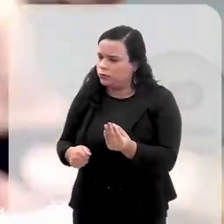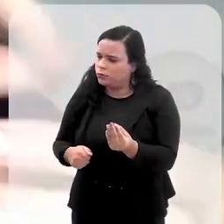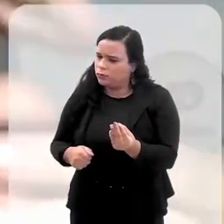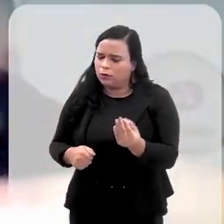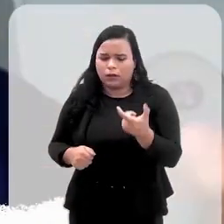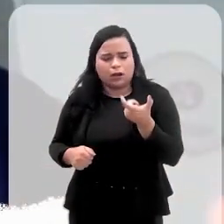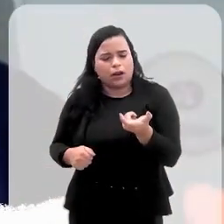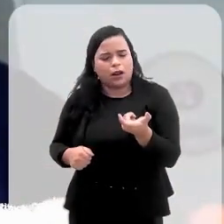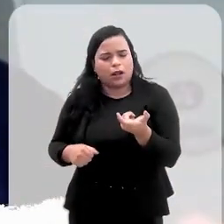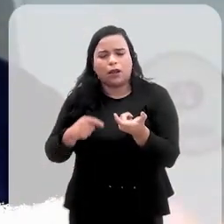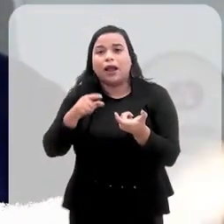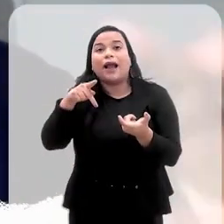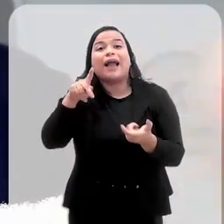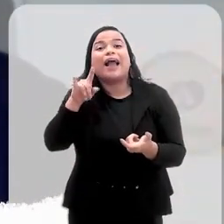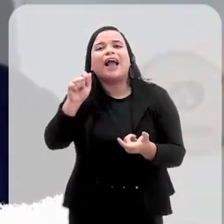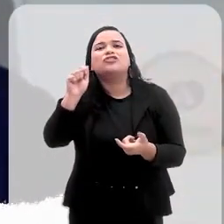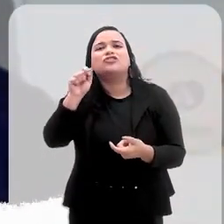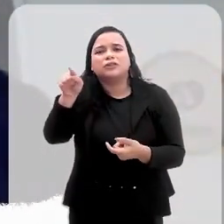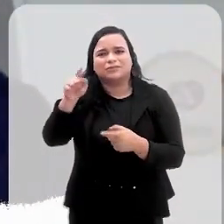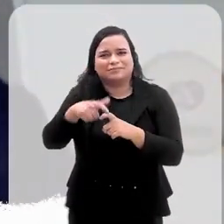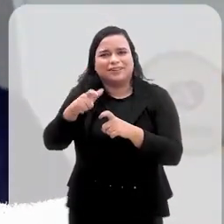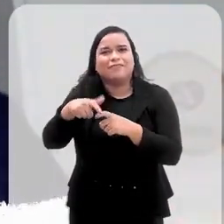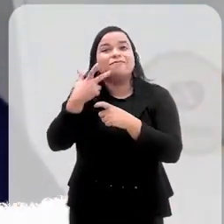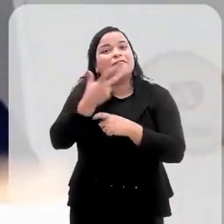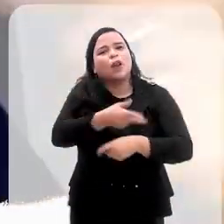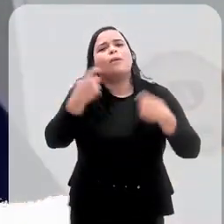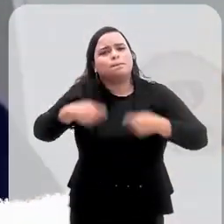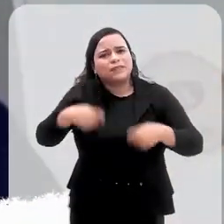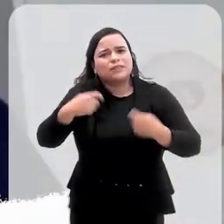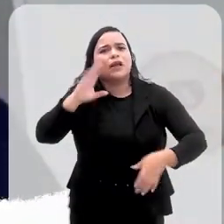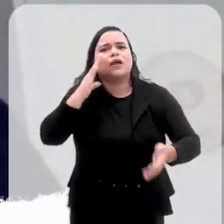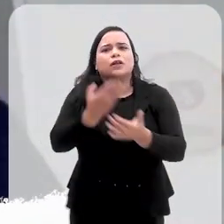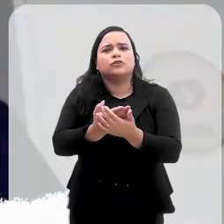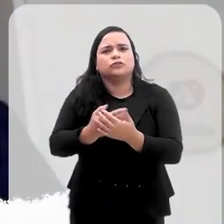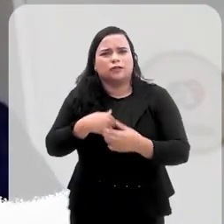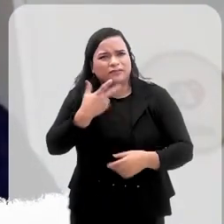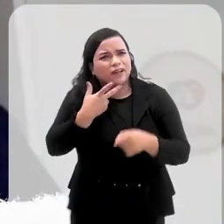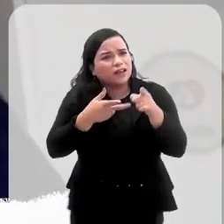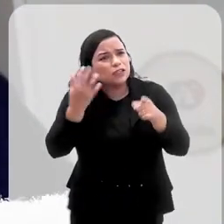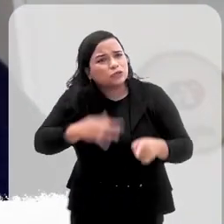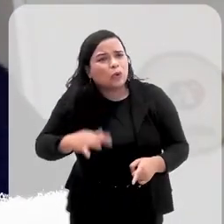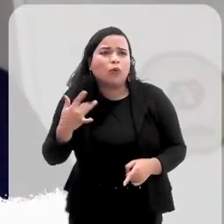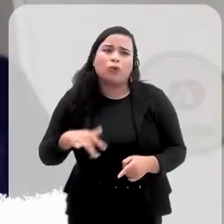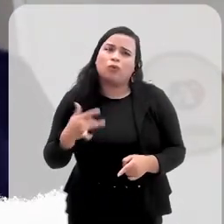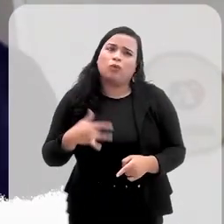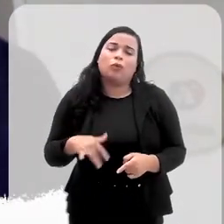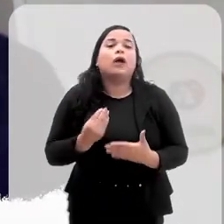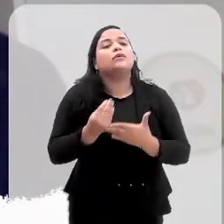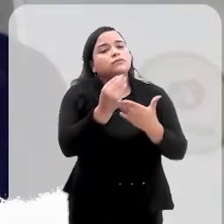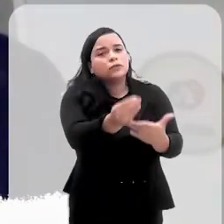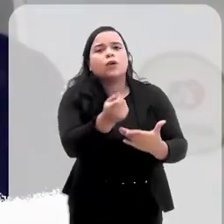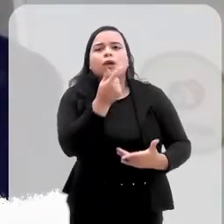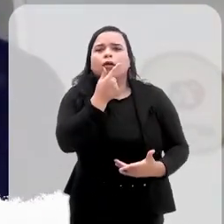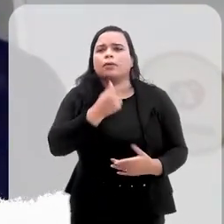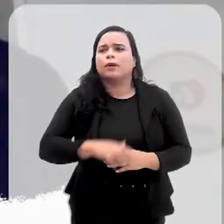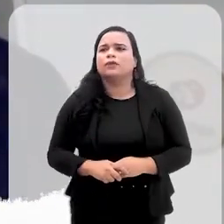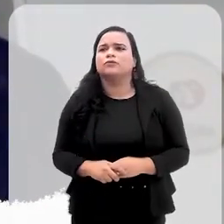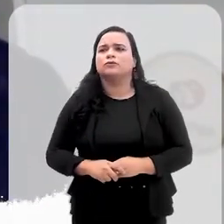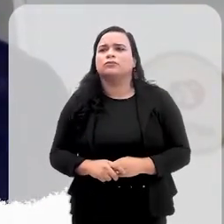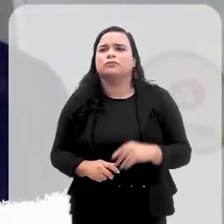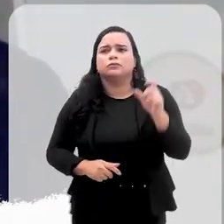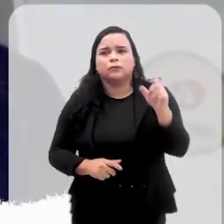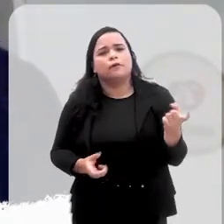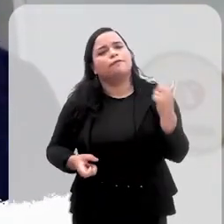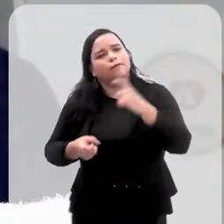e deu o remédio para ele. Ele voltou para o quarto, dormiu mais meia hora, levantou, pegou a